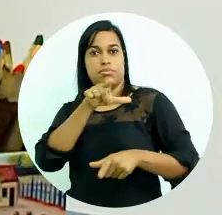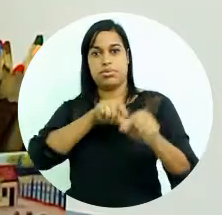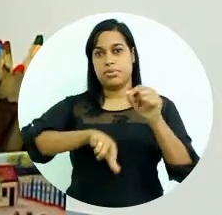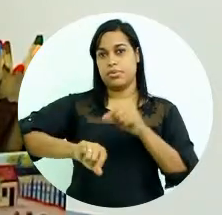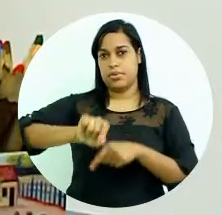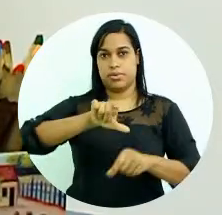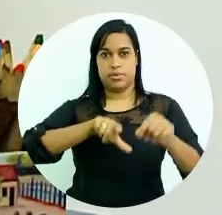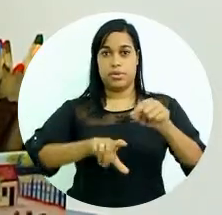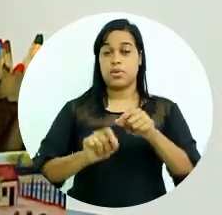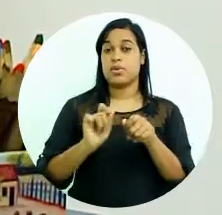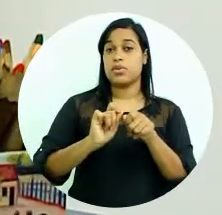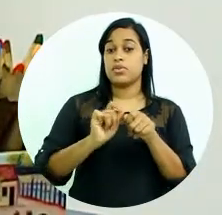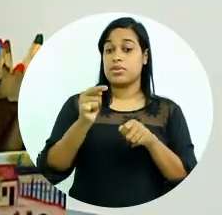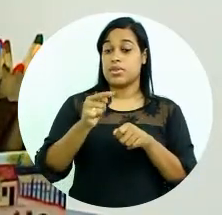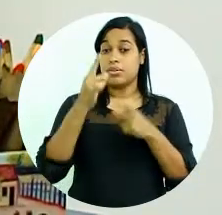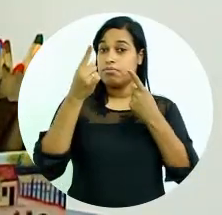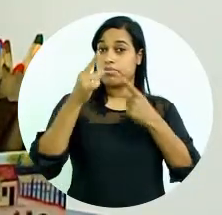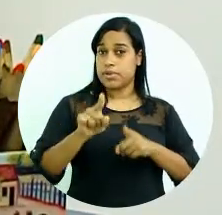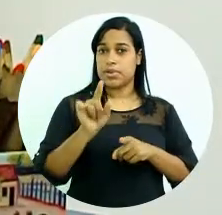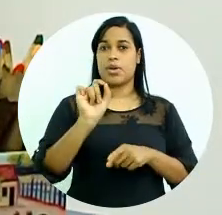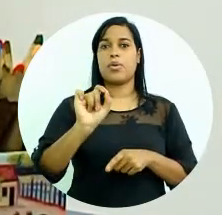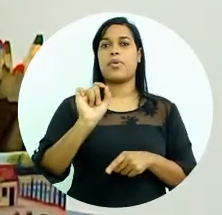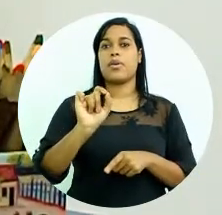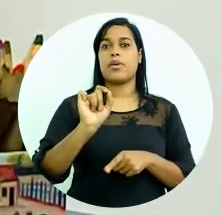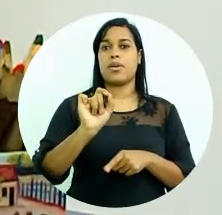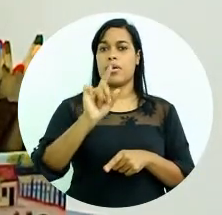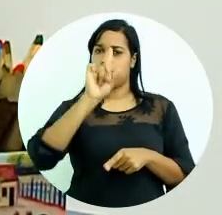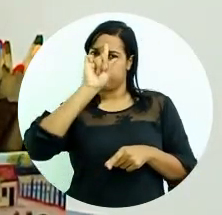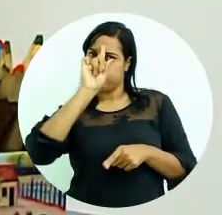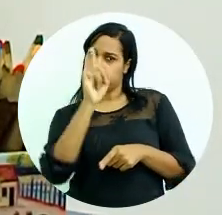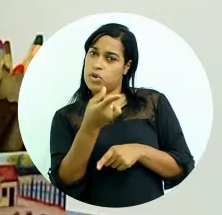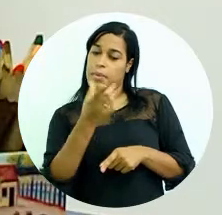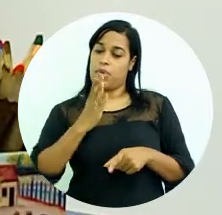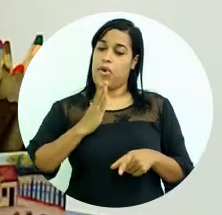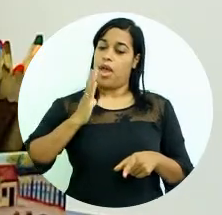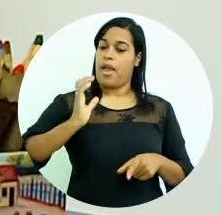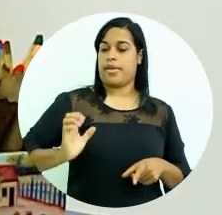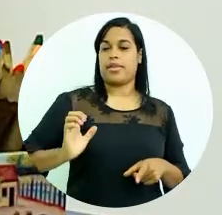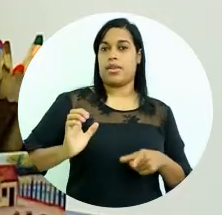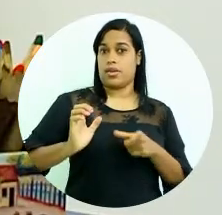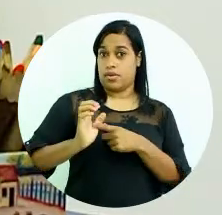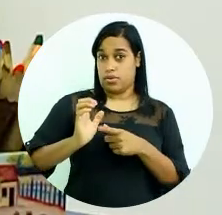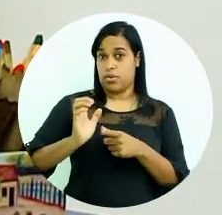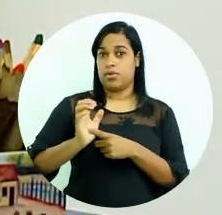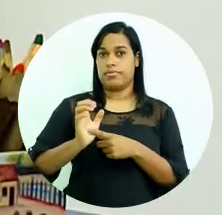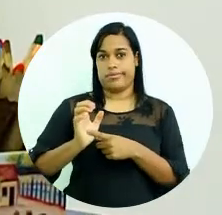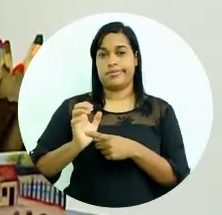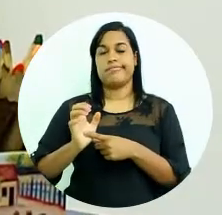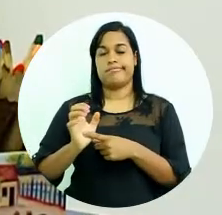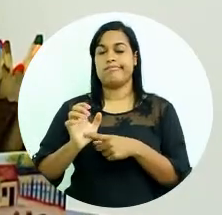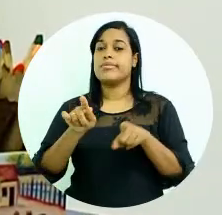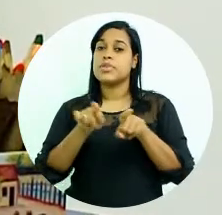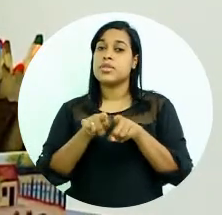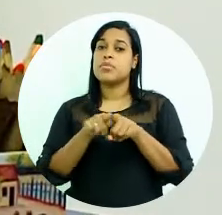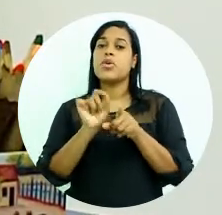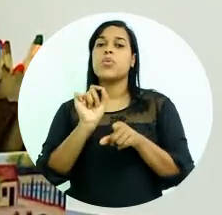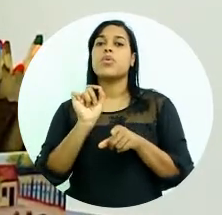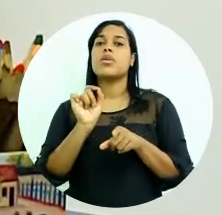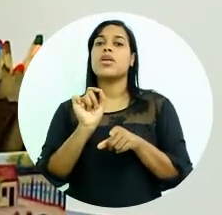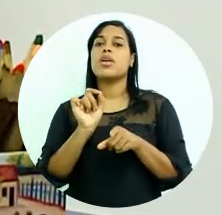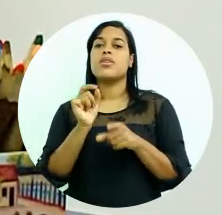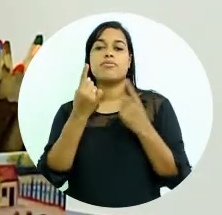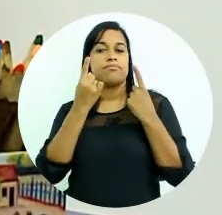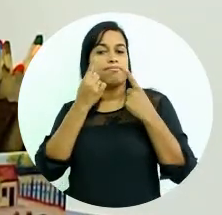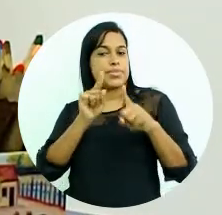suas decisões diversas. E quando nós fazemos esse julgamento, é um julgamento ético. Por outro lado, nós